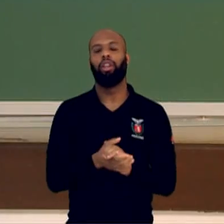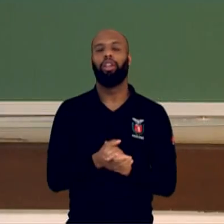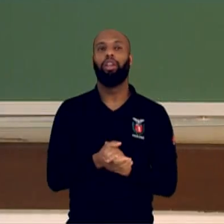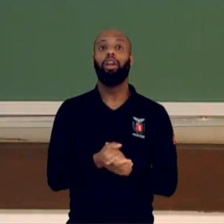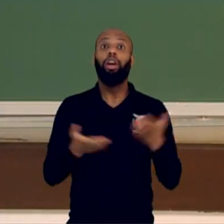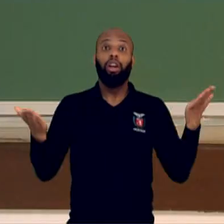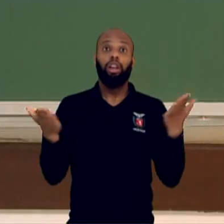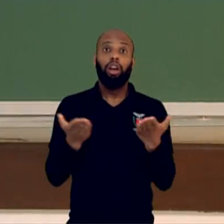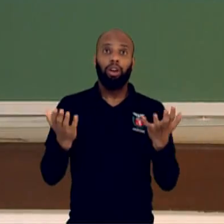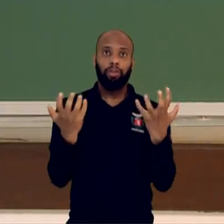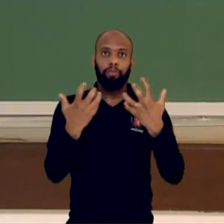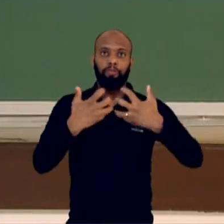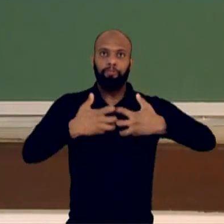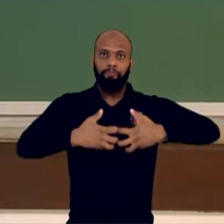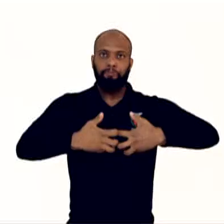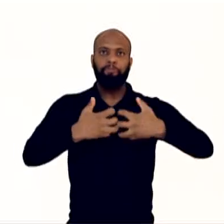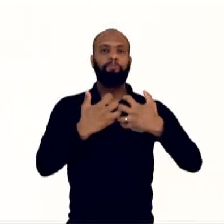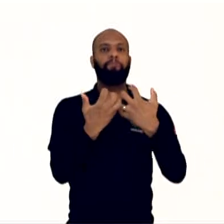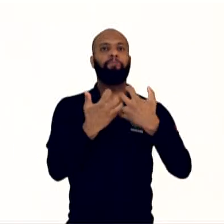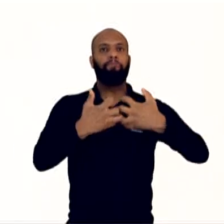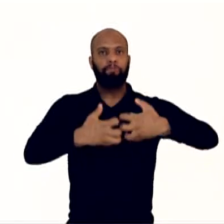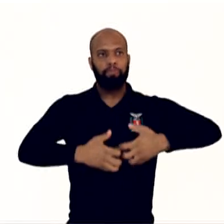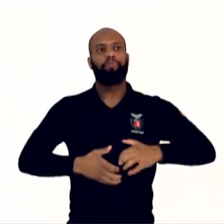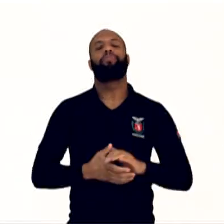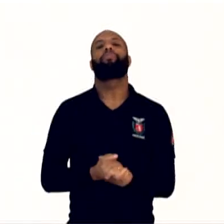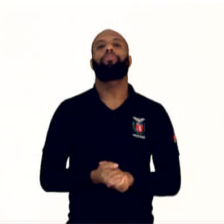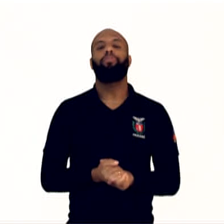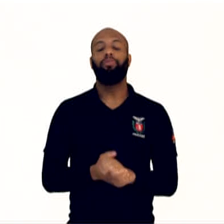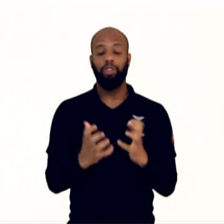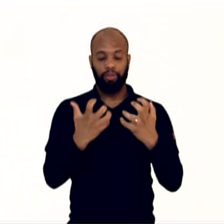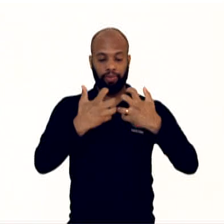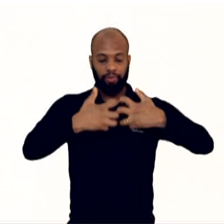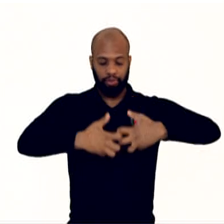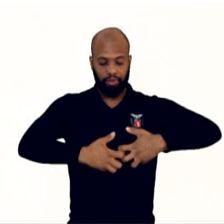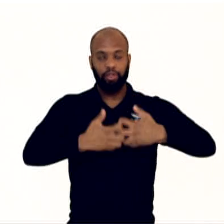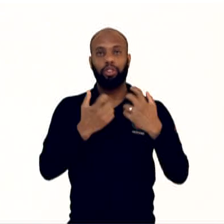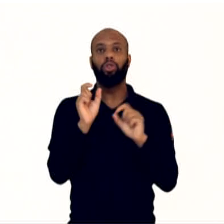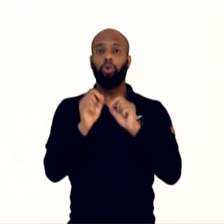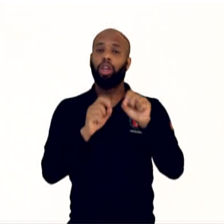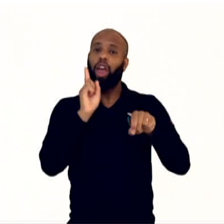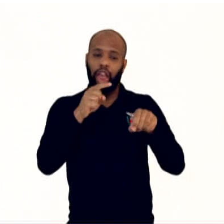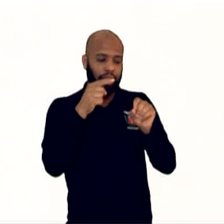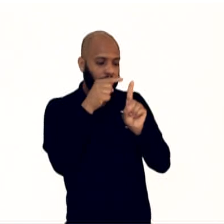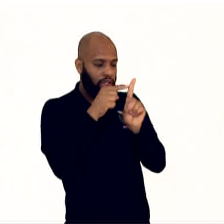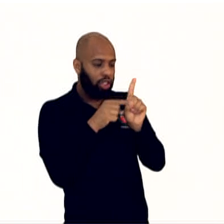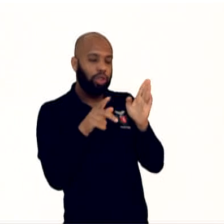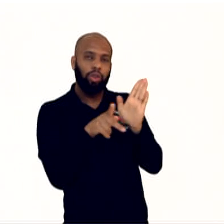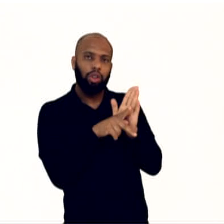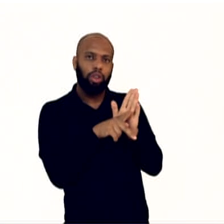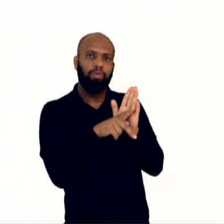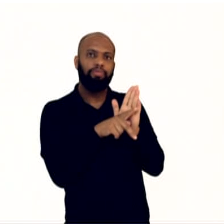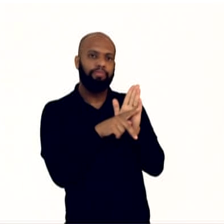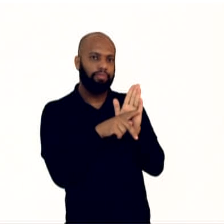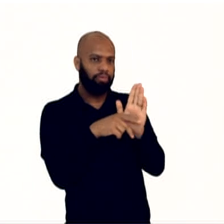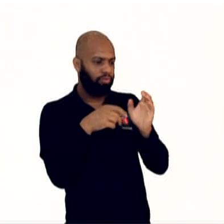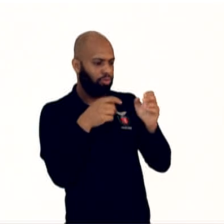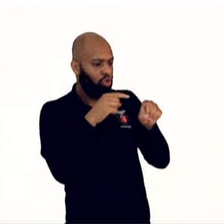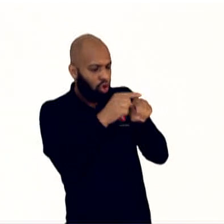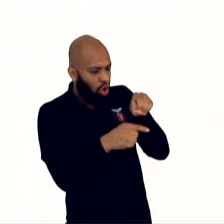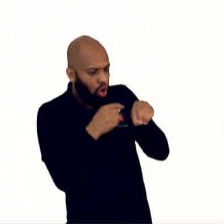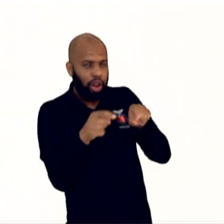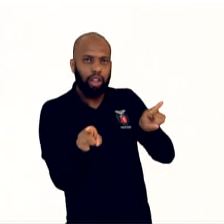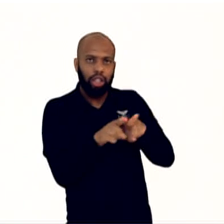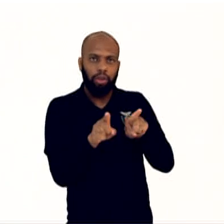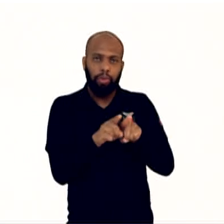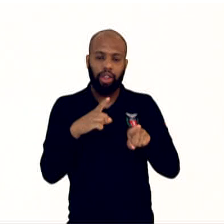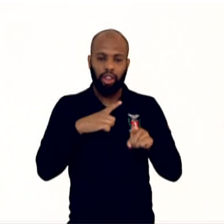Engrenagem, gente, outro tipo de roda, outro tipo especial de roda. Engrenagem, então, são rodas que têm dentinhos que vão se encaixando no outro